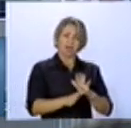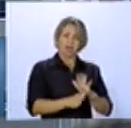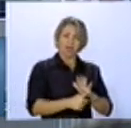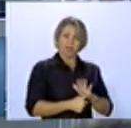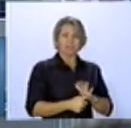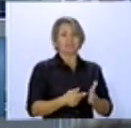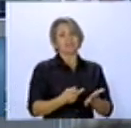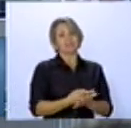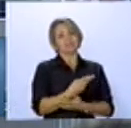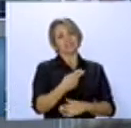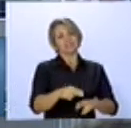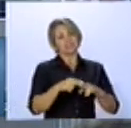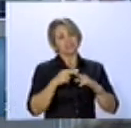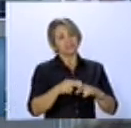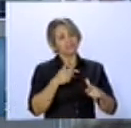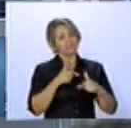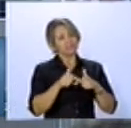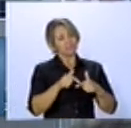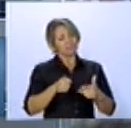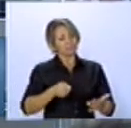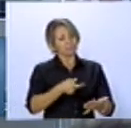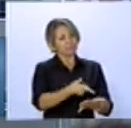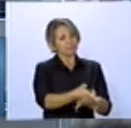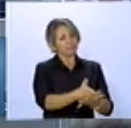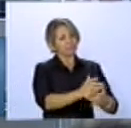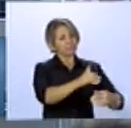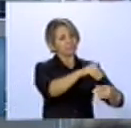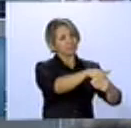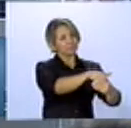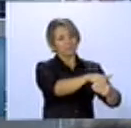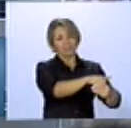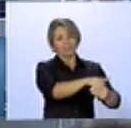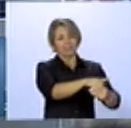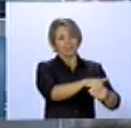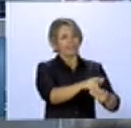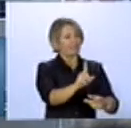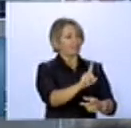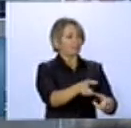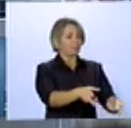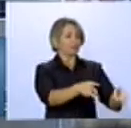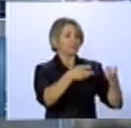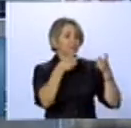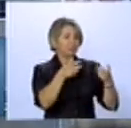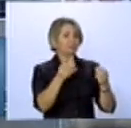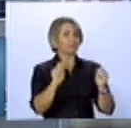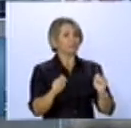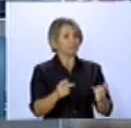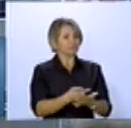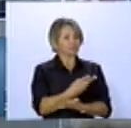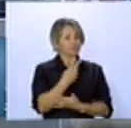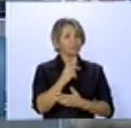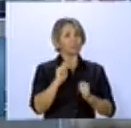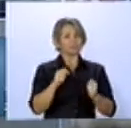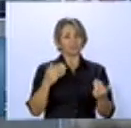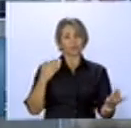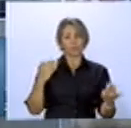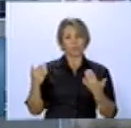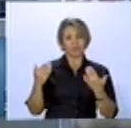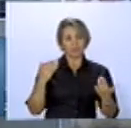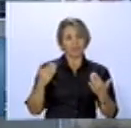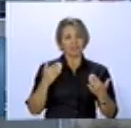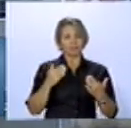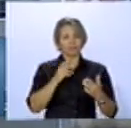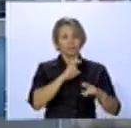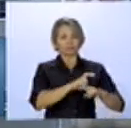desse modelo de financiamento de campanhas eles não percebem que este modelo pode ser comparado a um trem que passa